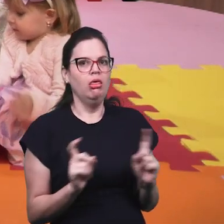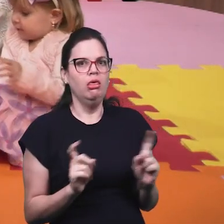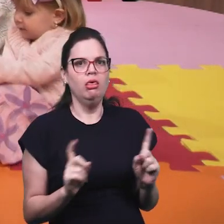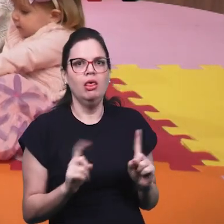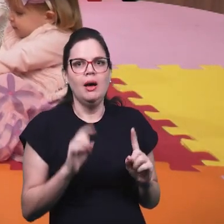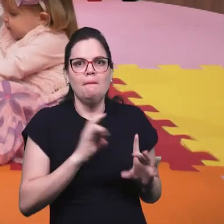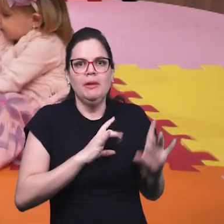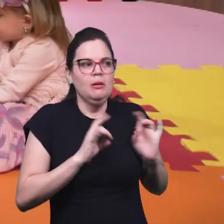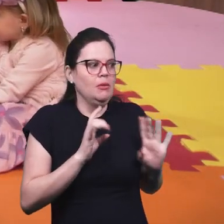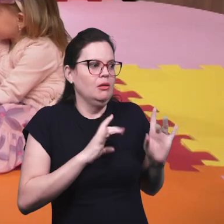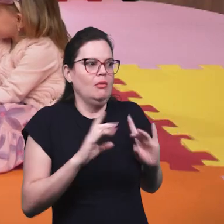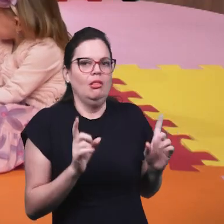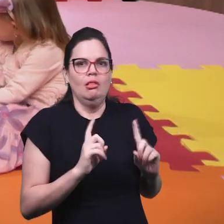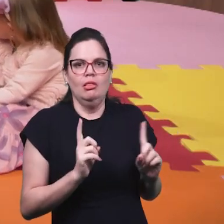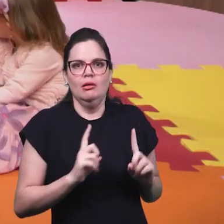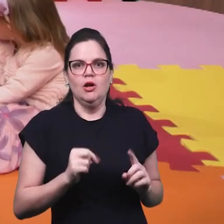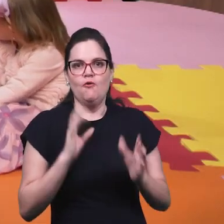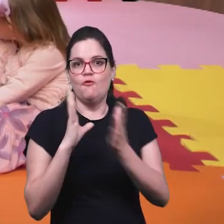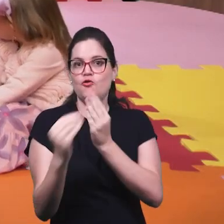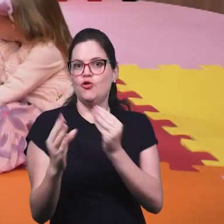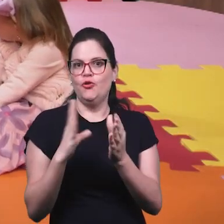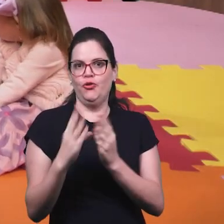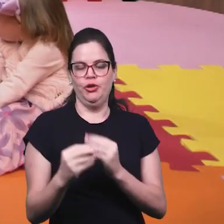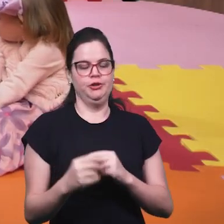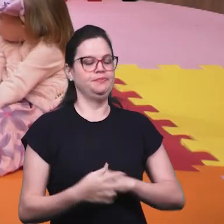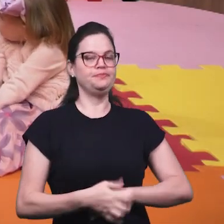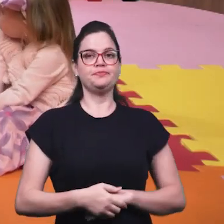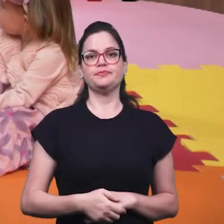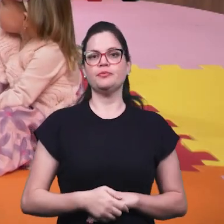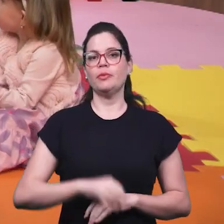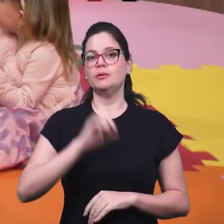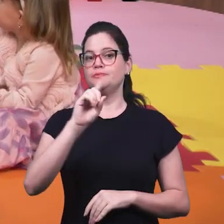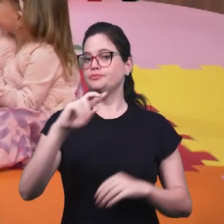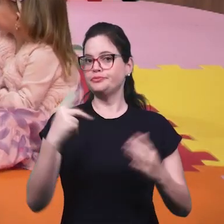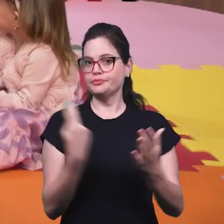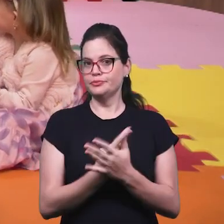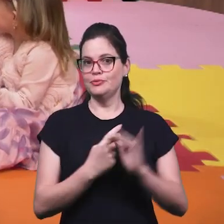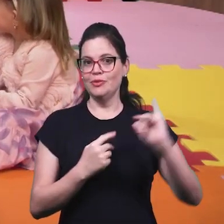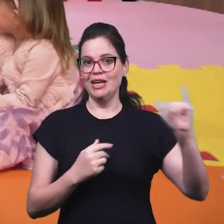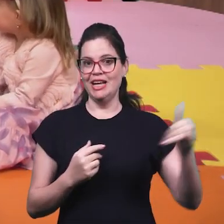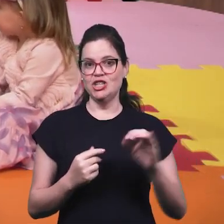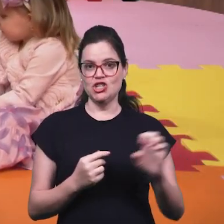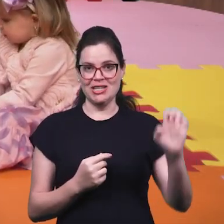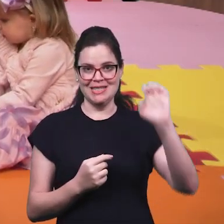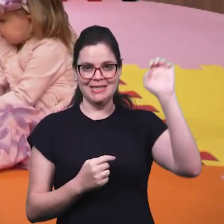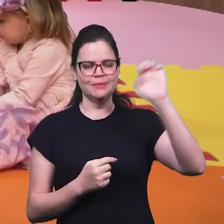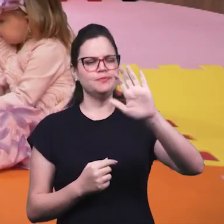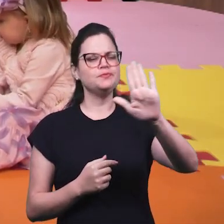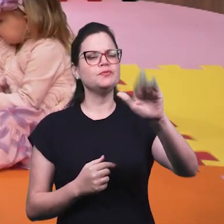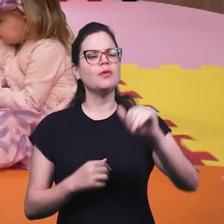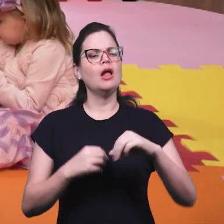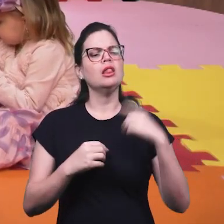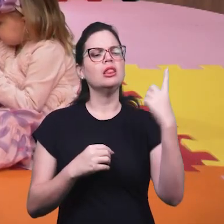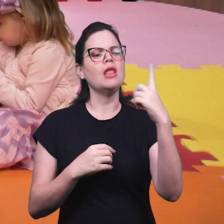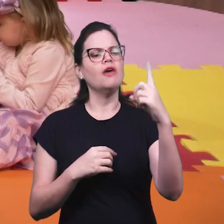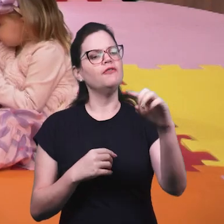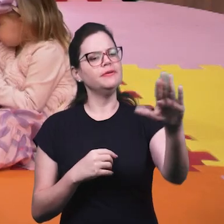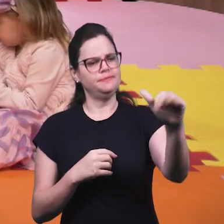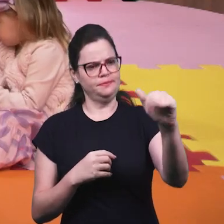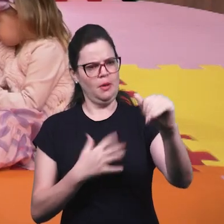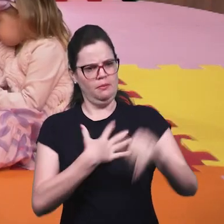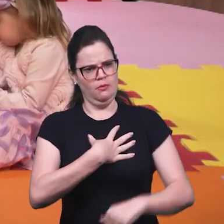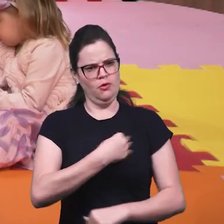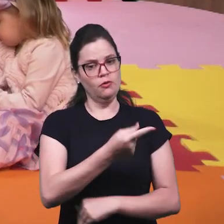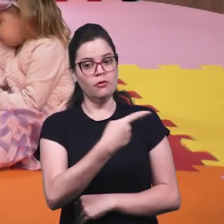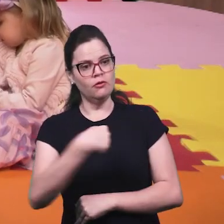tinha muito medo dele. Aí um dia Jessé virou para Davi e falou assim: Davi, vai lá no